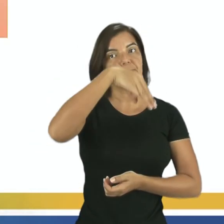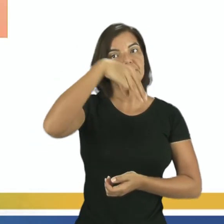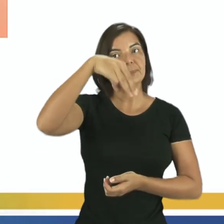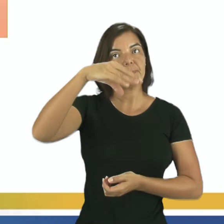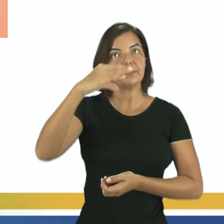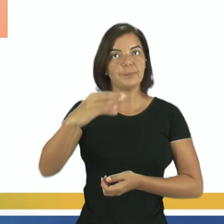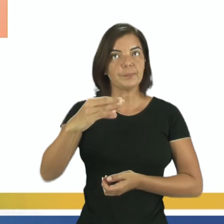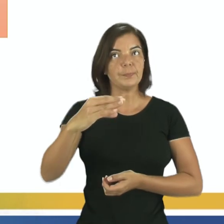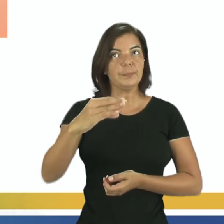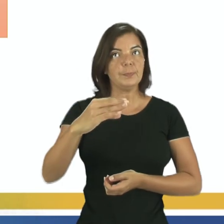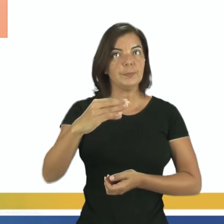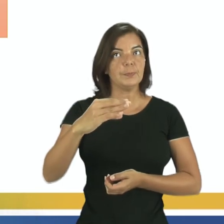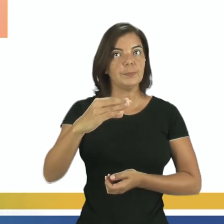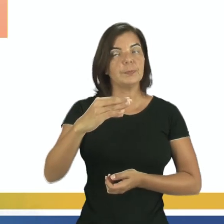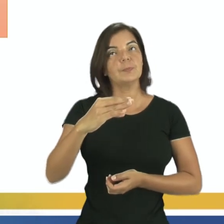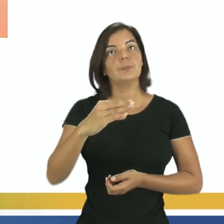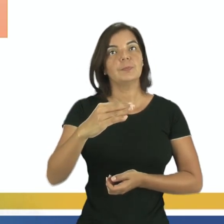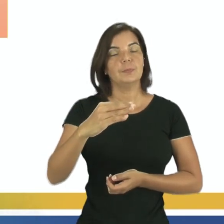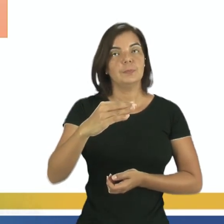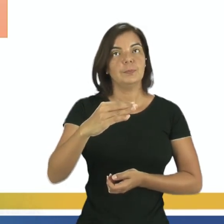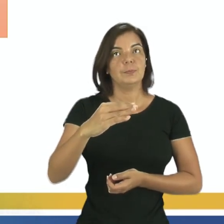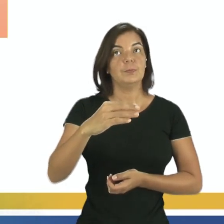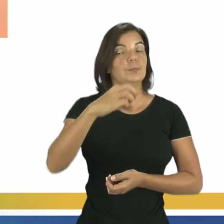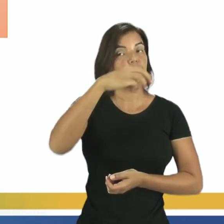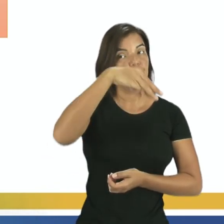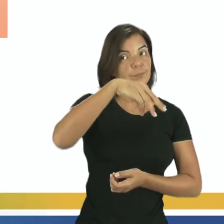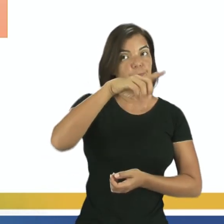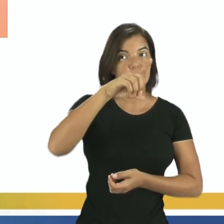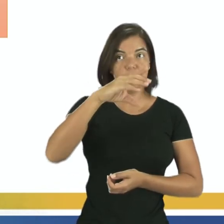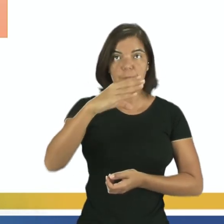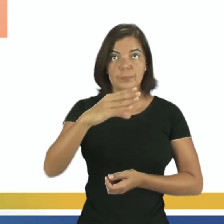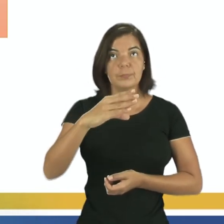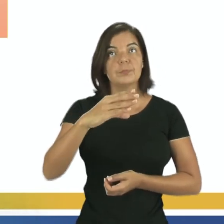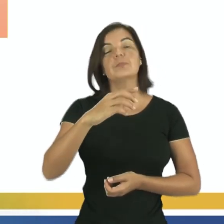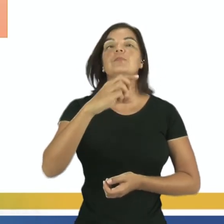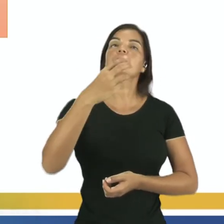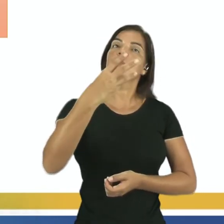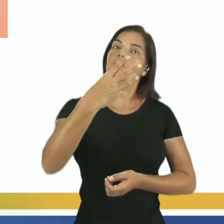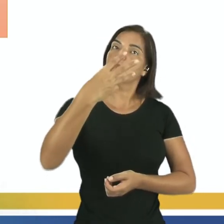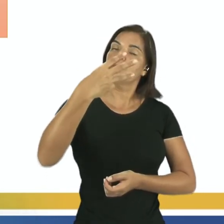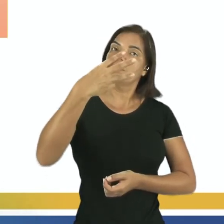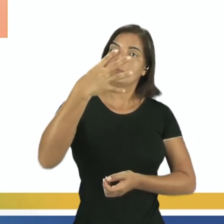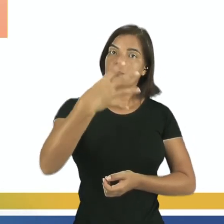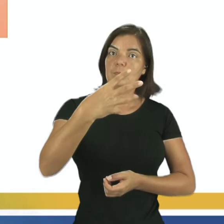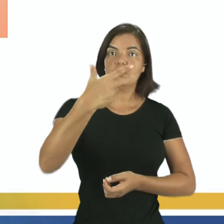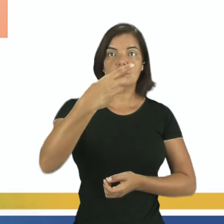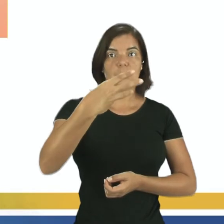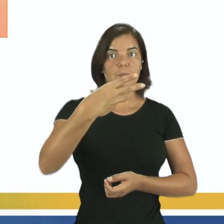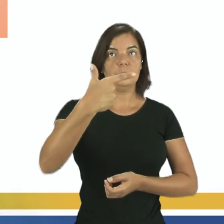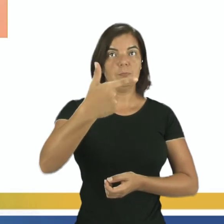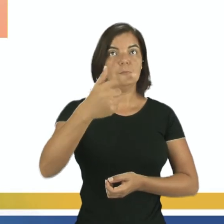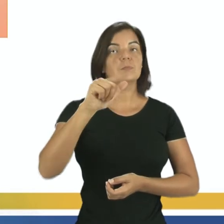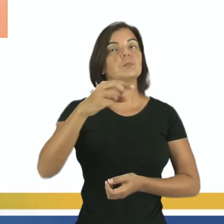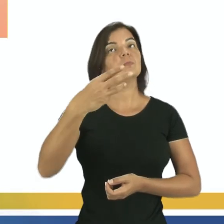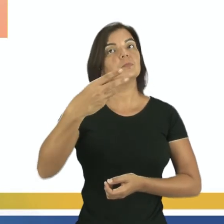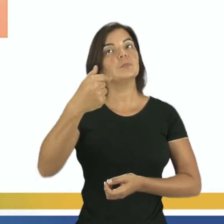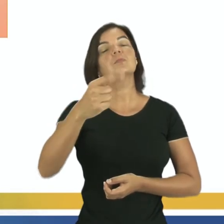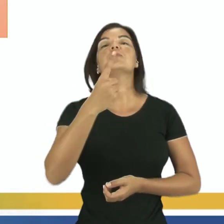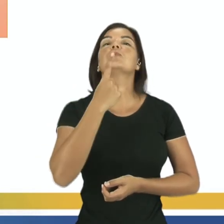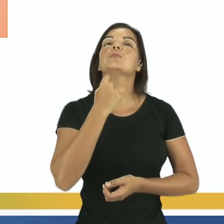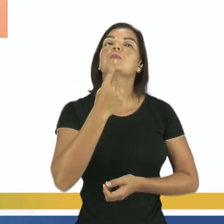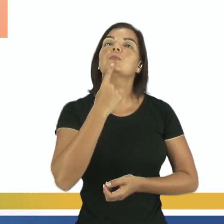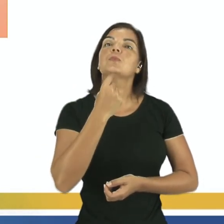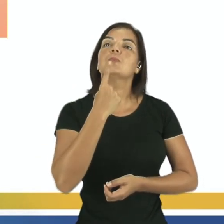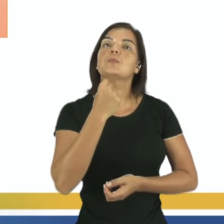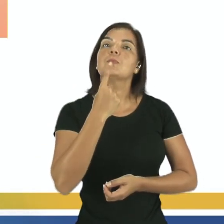MMC, né, que o MDC desses dois números vai ser o produto dos números que estão em vermelho. Isso você já